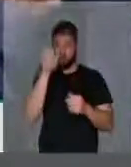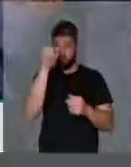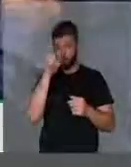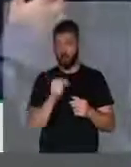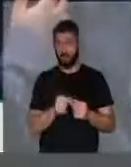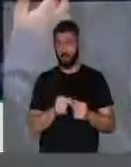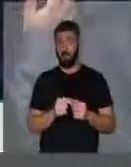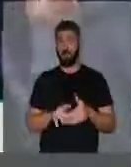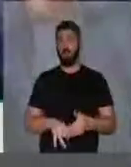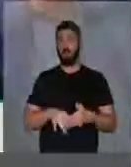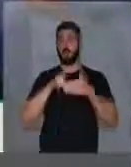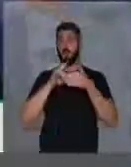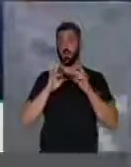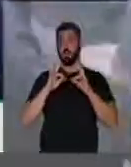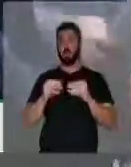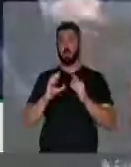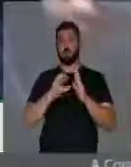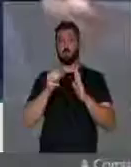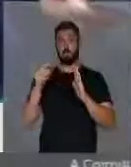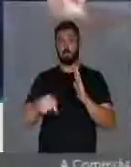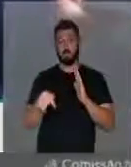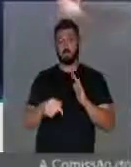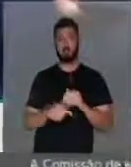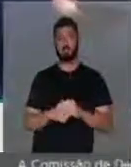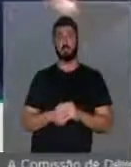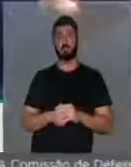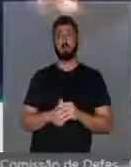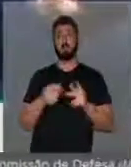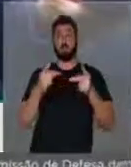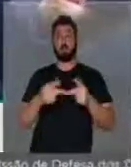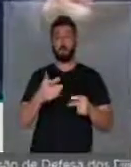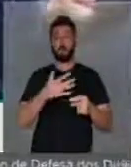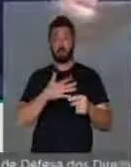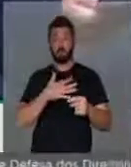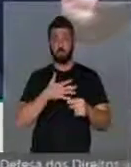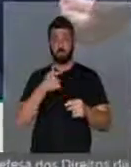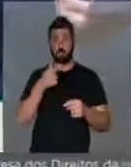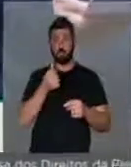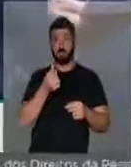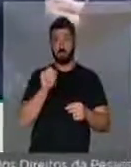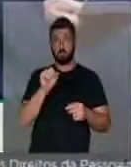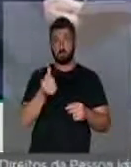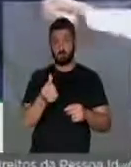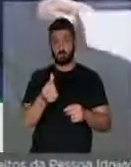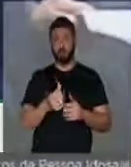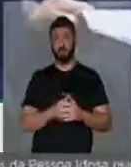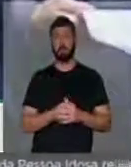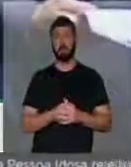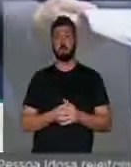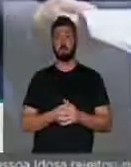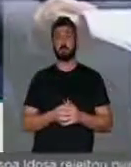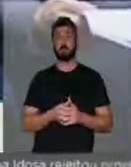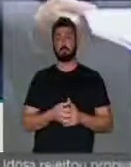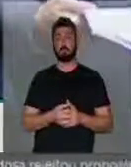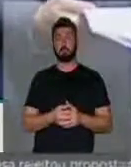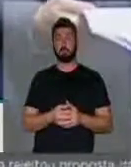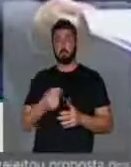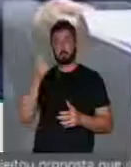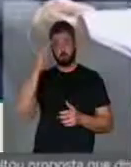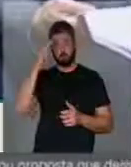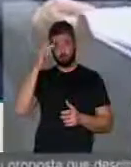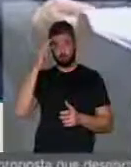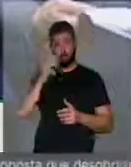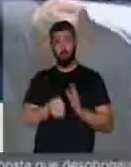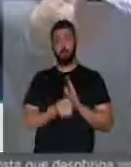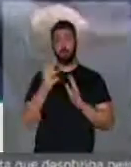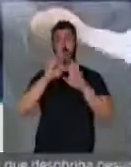Excelência, conversei com os líderes de toda esta casa. Há um projeto da minha autoria, o 7686. Por dia, vários